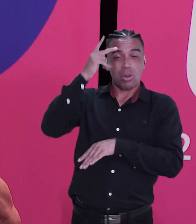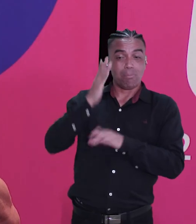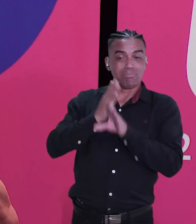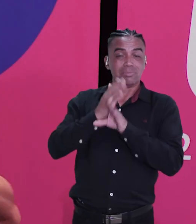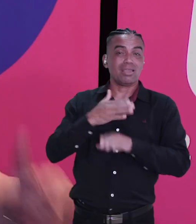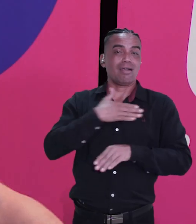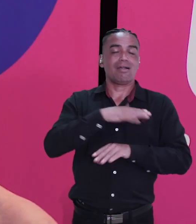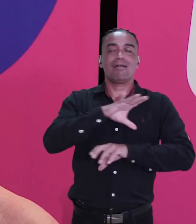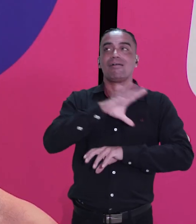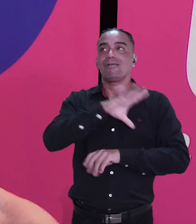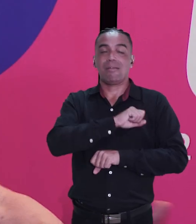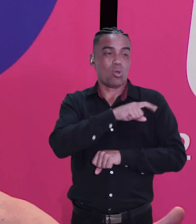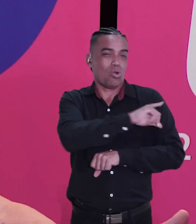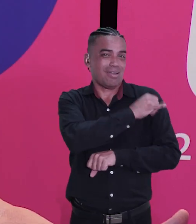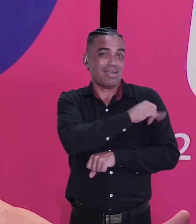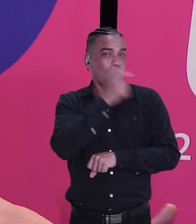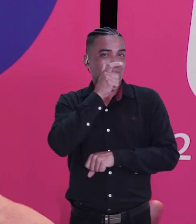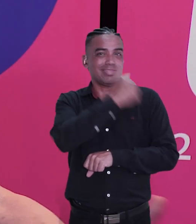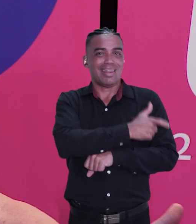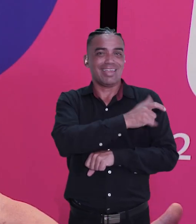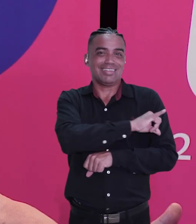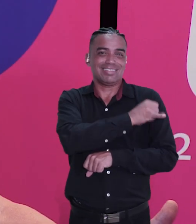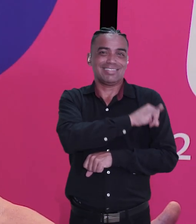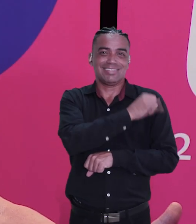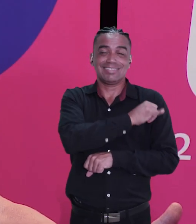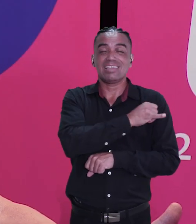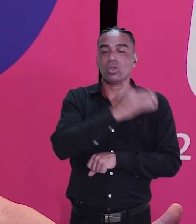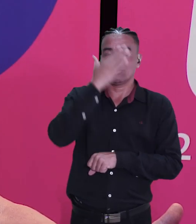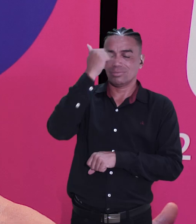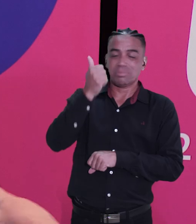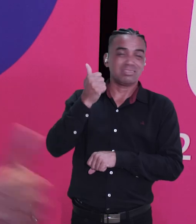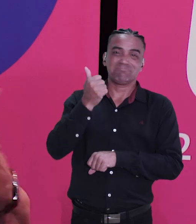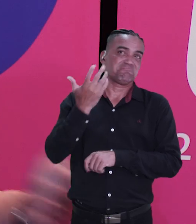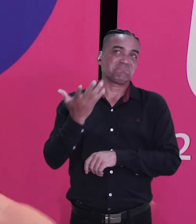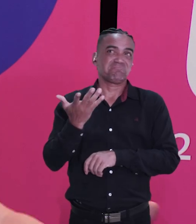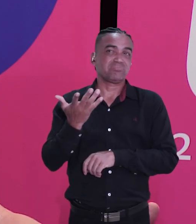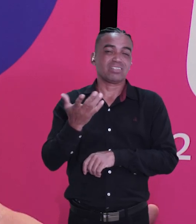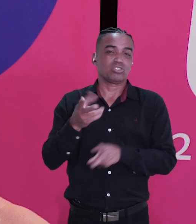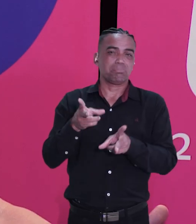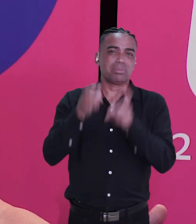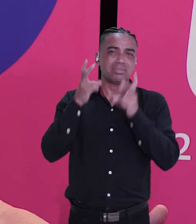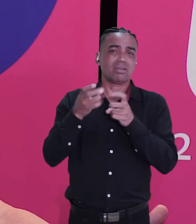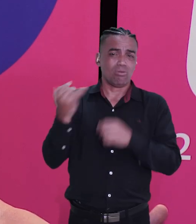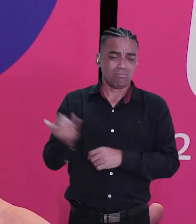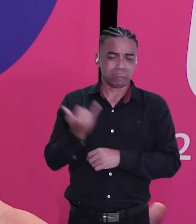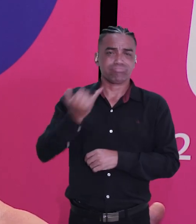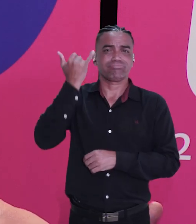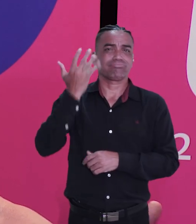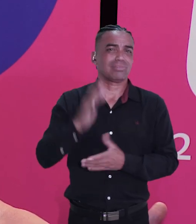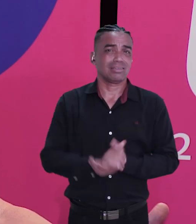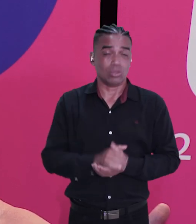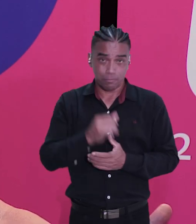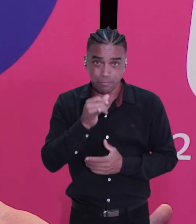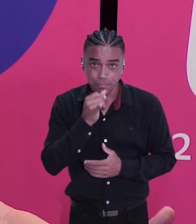São Paulo. Eu comecei a ter interesse pelas coisas que eu sabia e eu não tinha noção